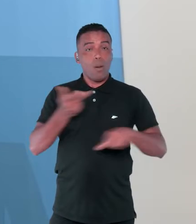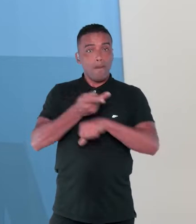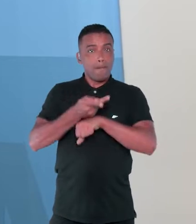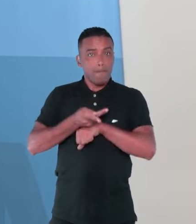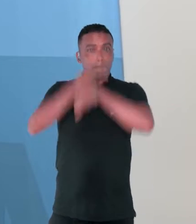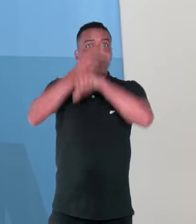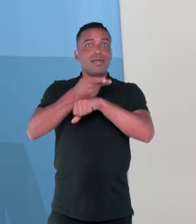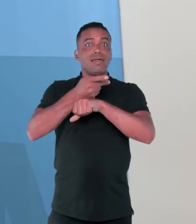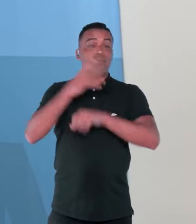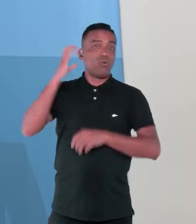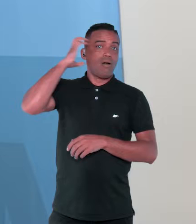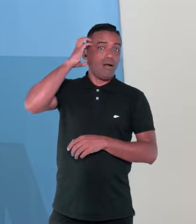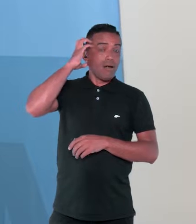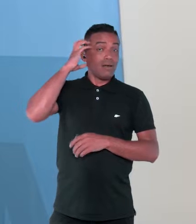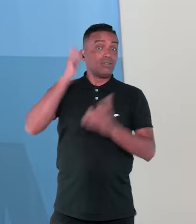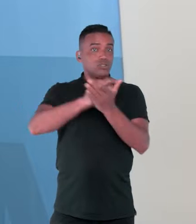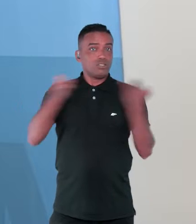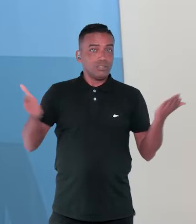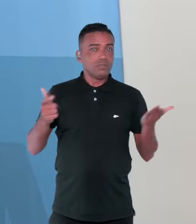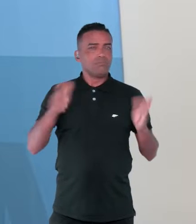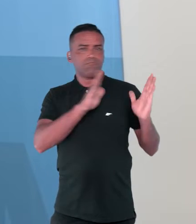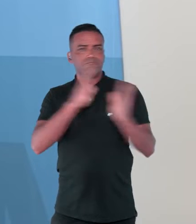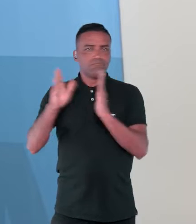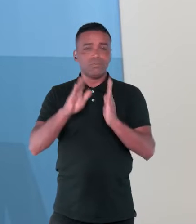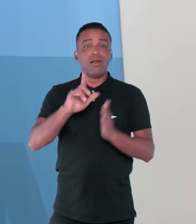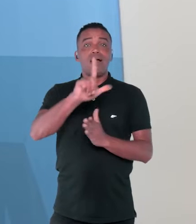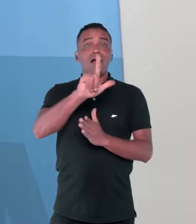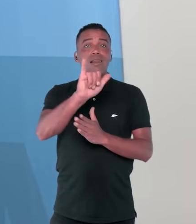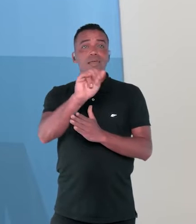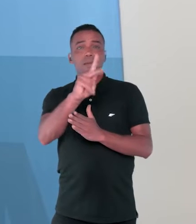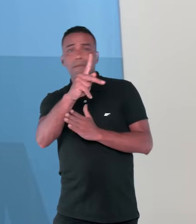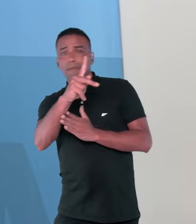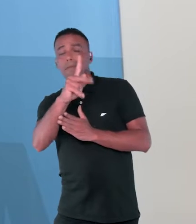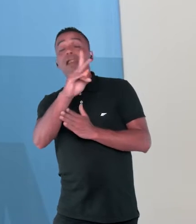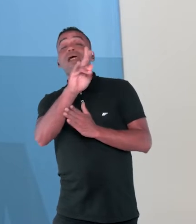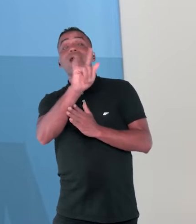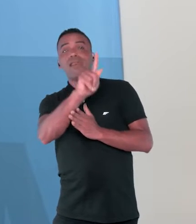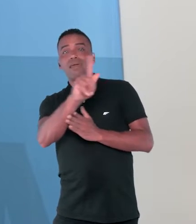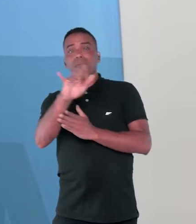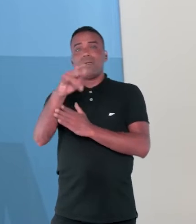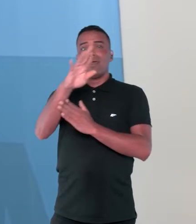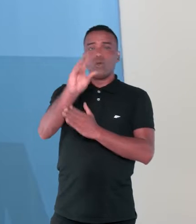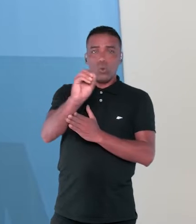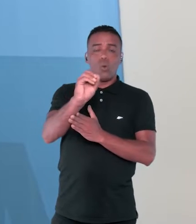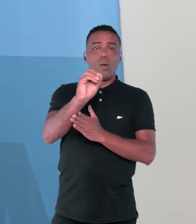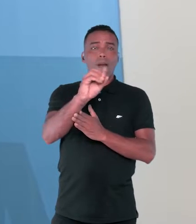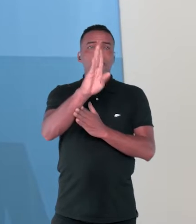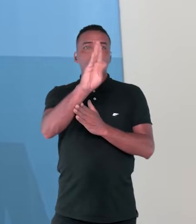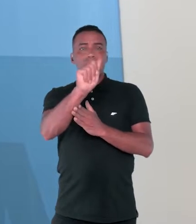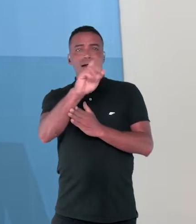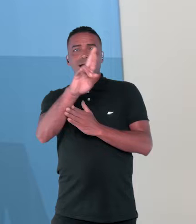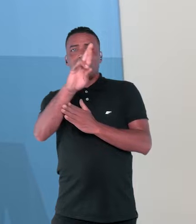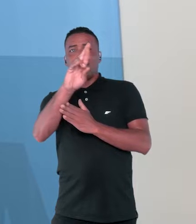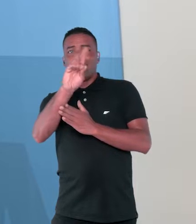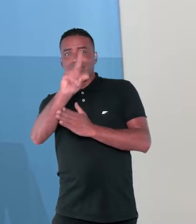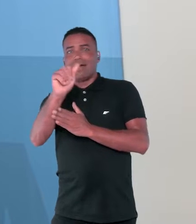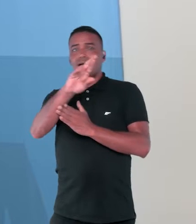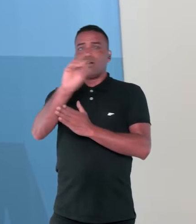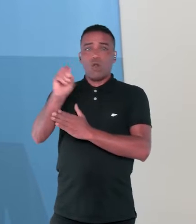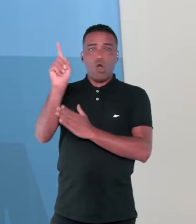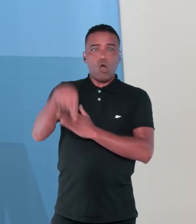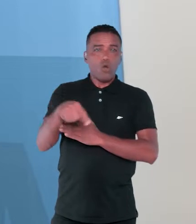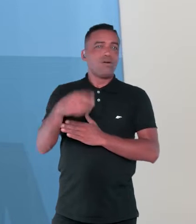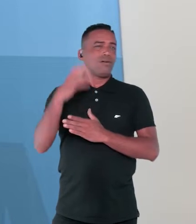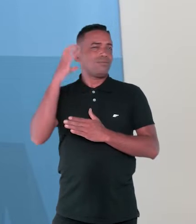de radiojornalismo do Brasil na época, o Líbero Badaró. Na Rádio Itatiaia está há 39 anos.